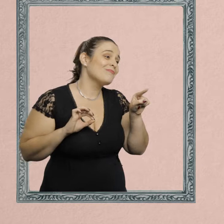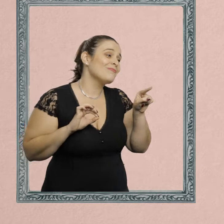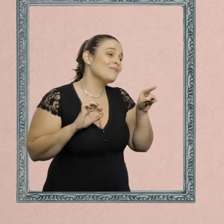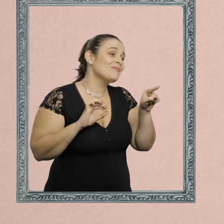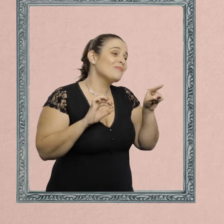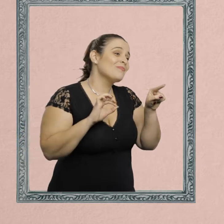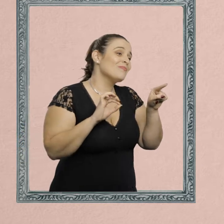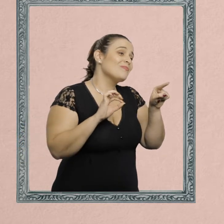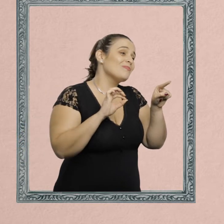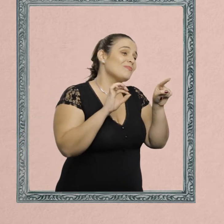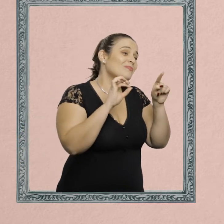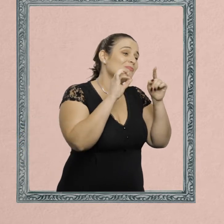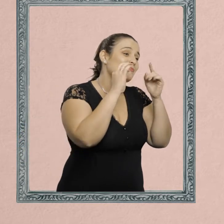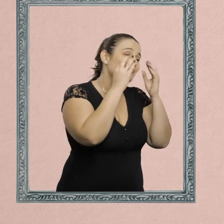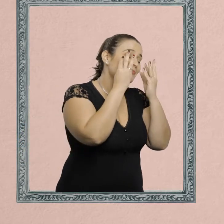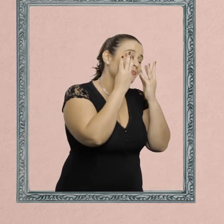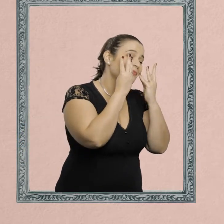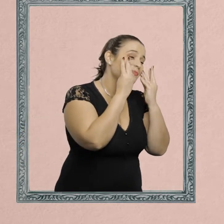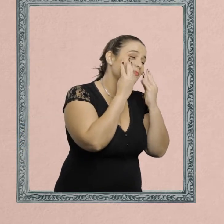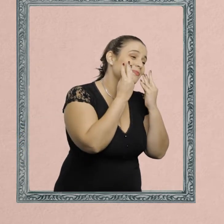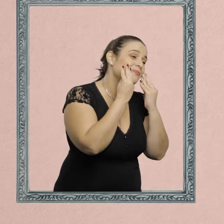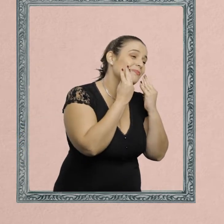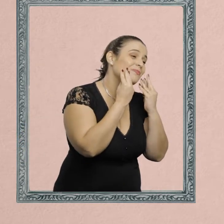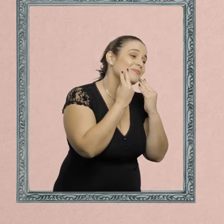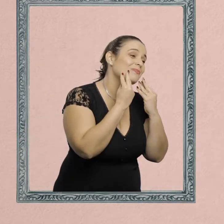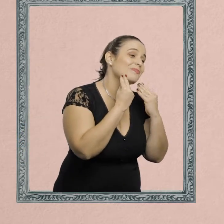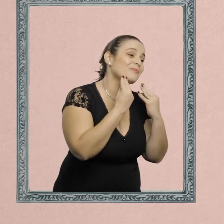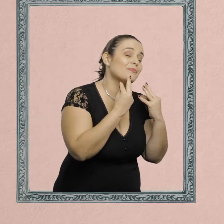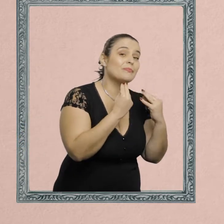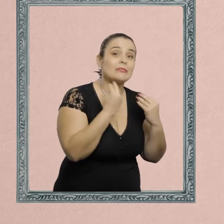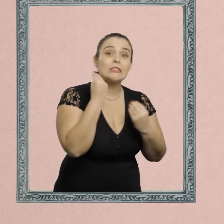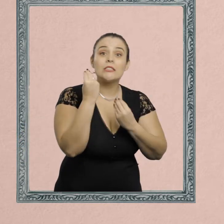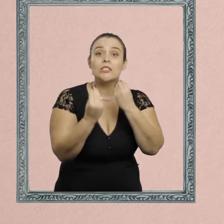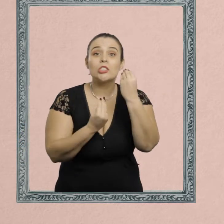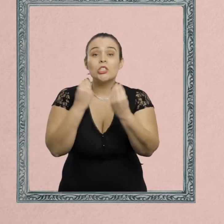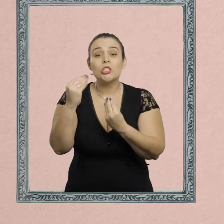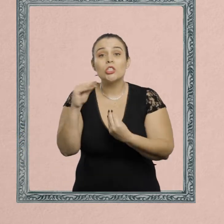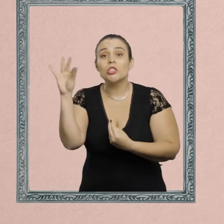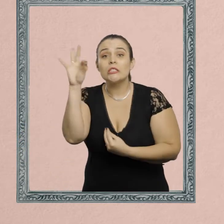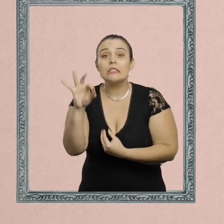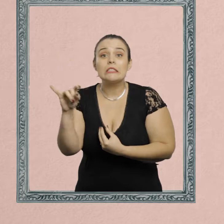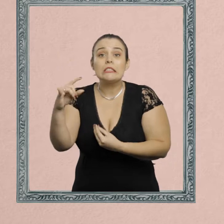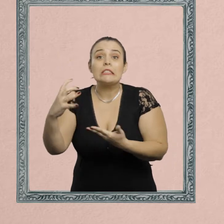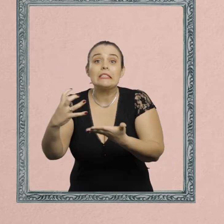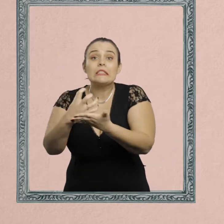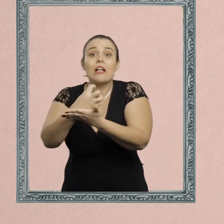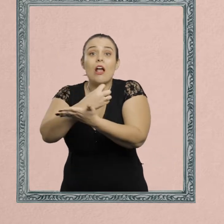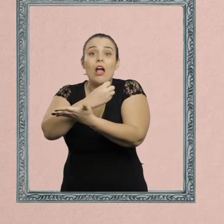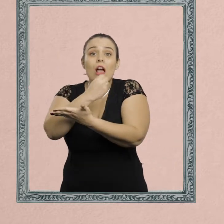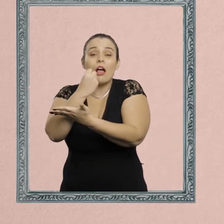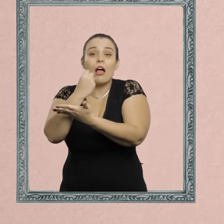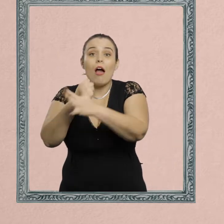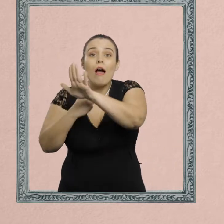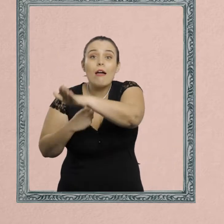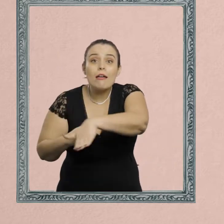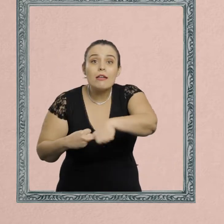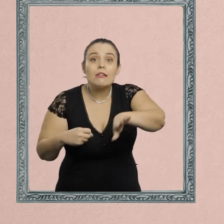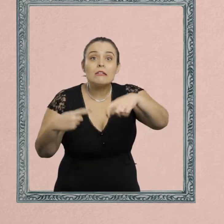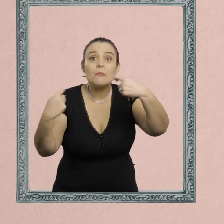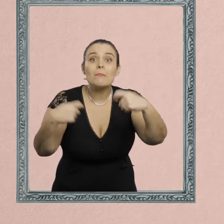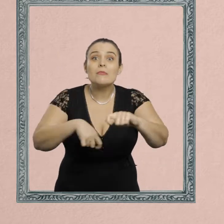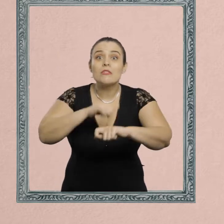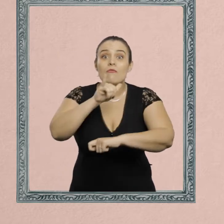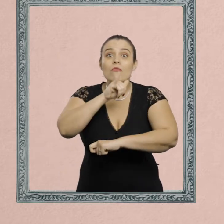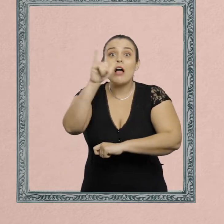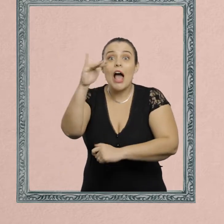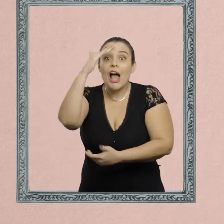cima dele. Só tinha um jeito de salvar Sininho. As crianças precisavam dizer que acreditam em